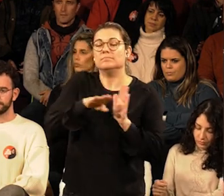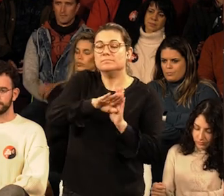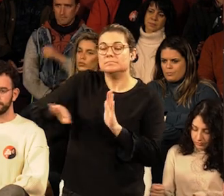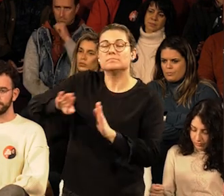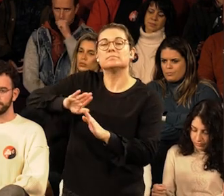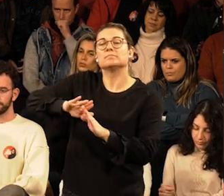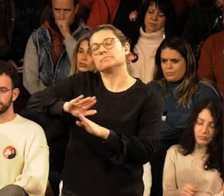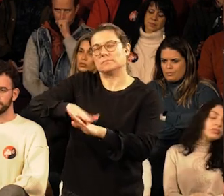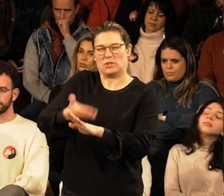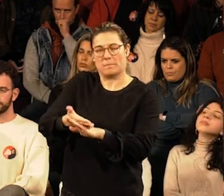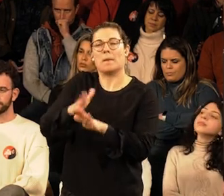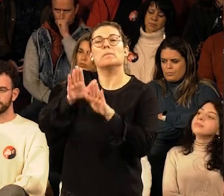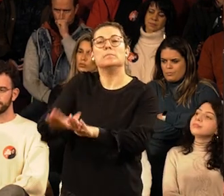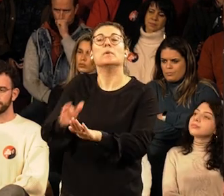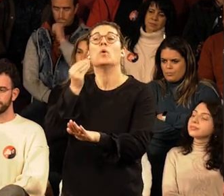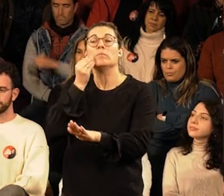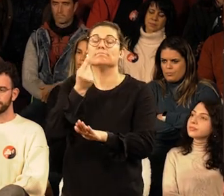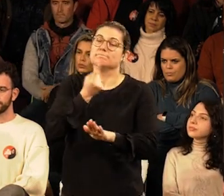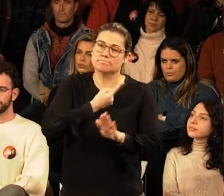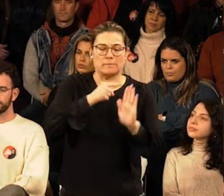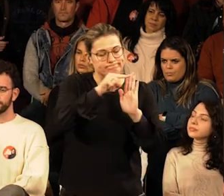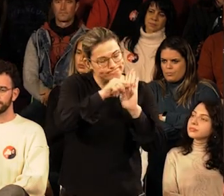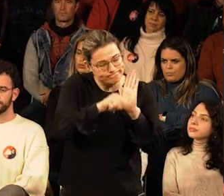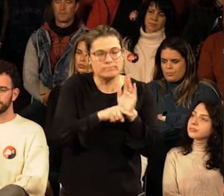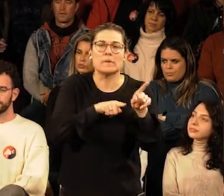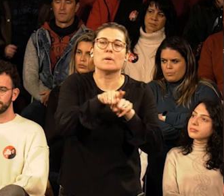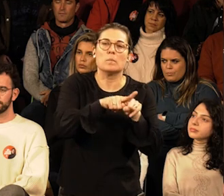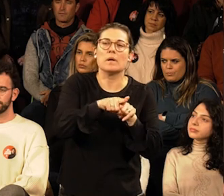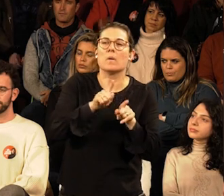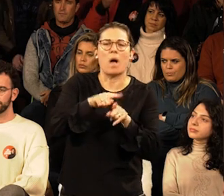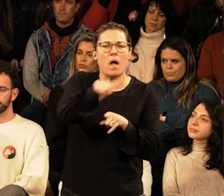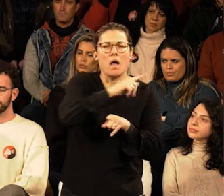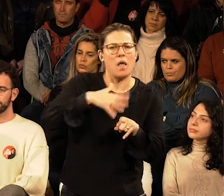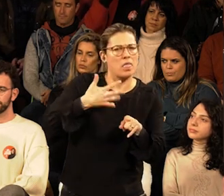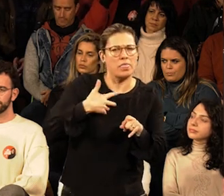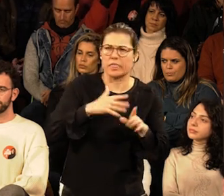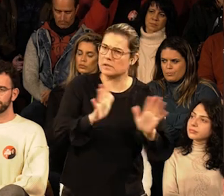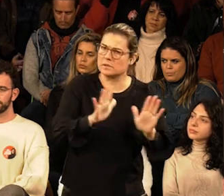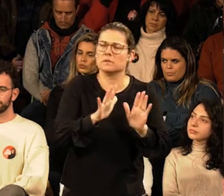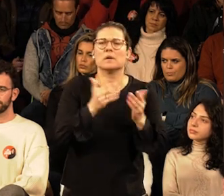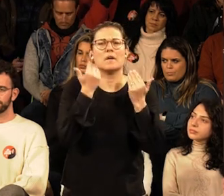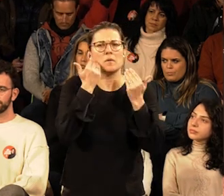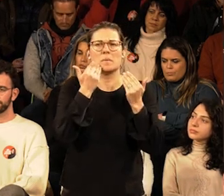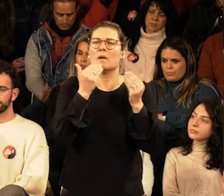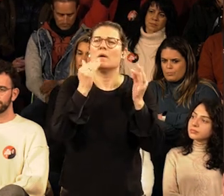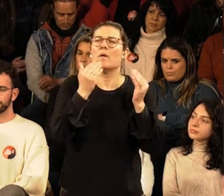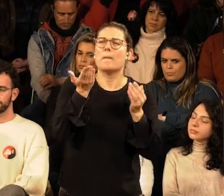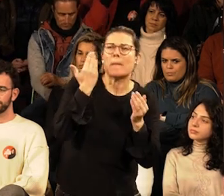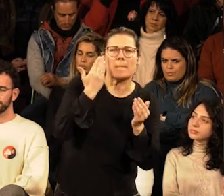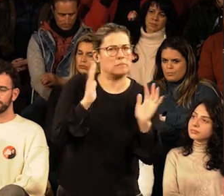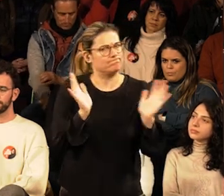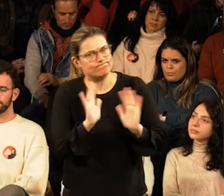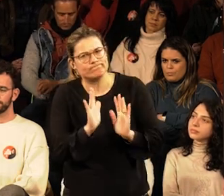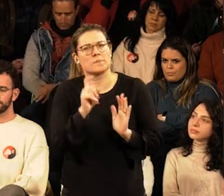direita é a adoção de políticas capazes de esvaziar o medo a desinformação e a